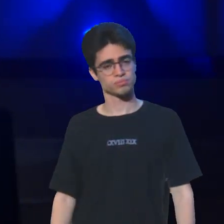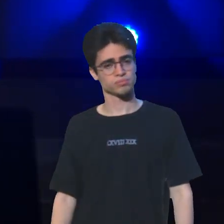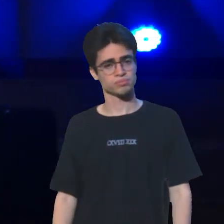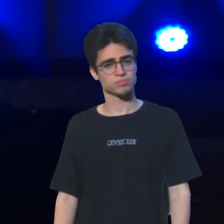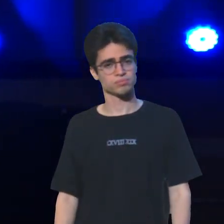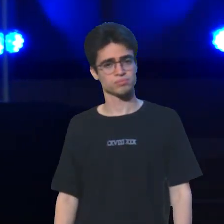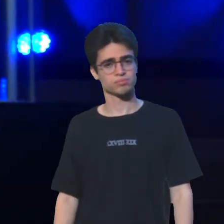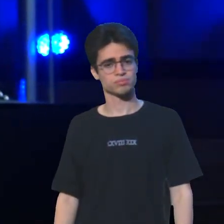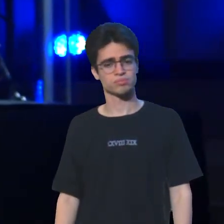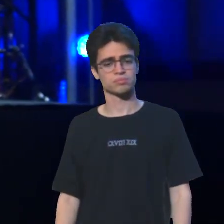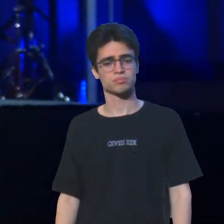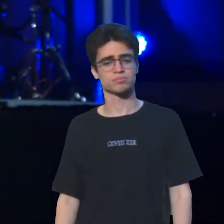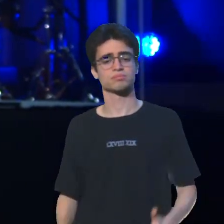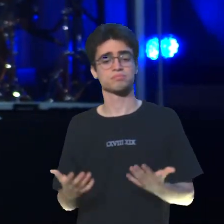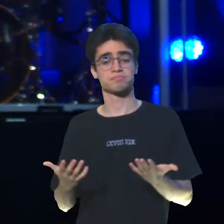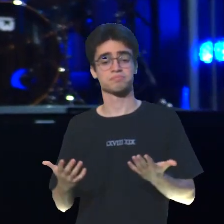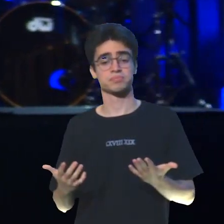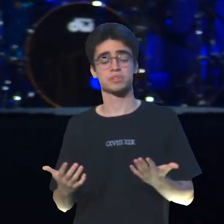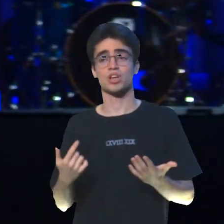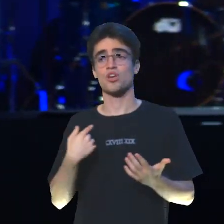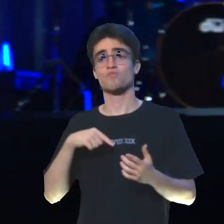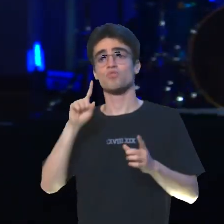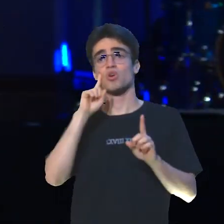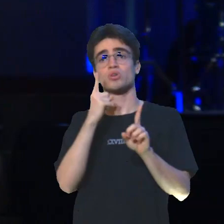O que eu vou encontrar aqui